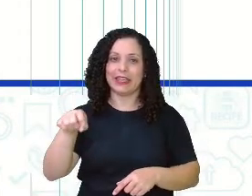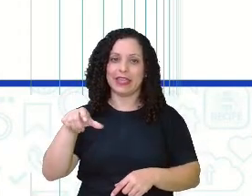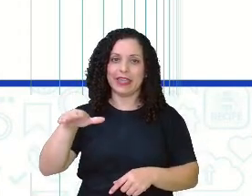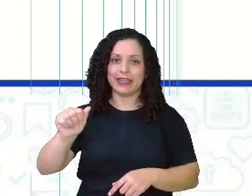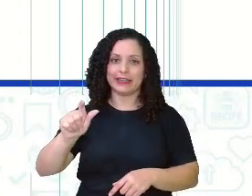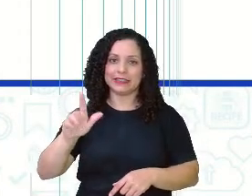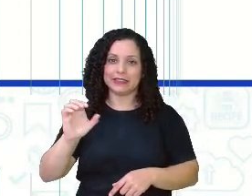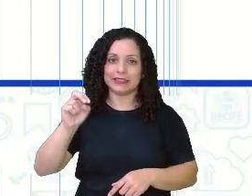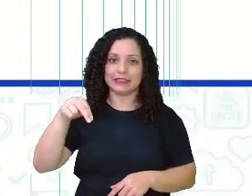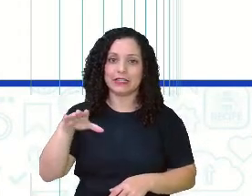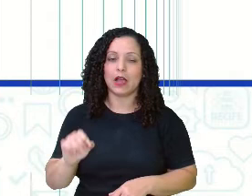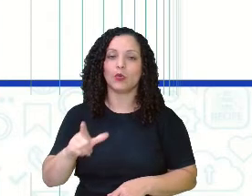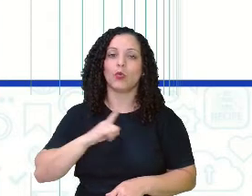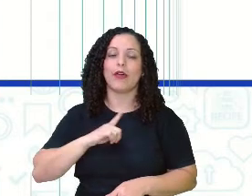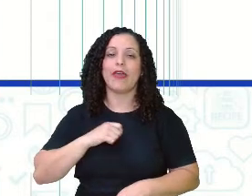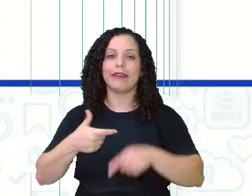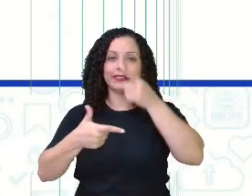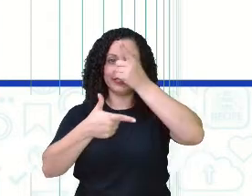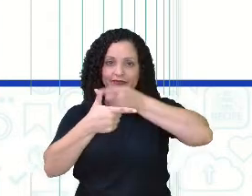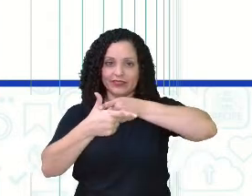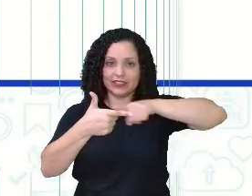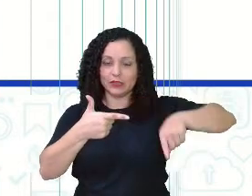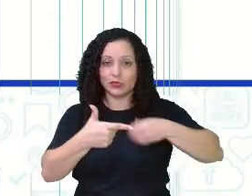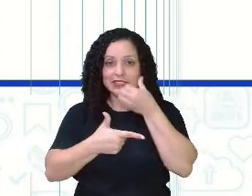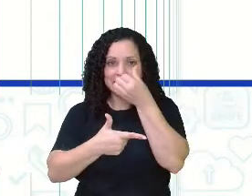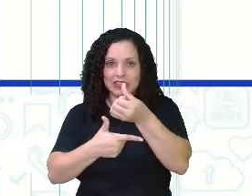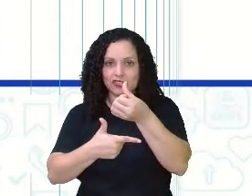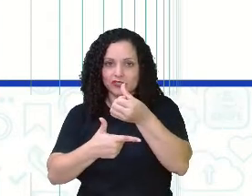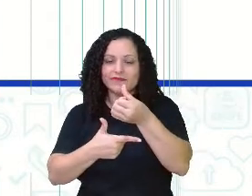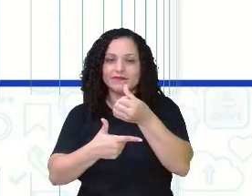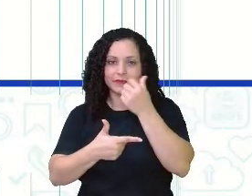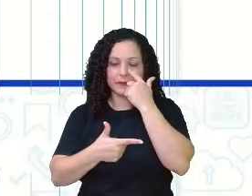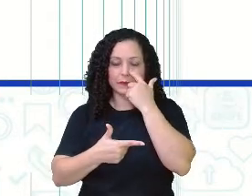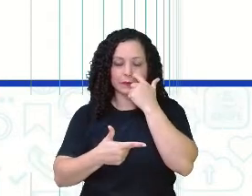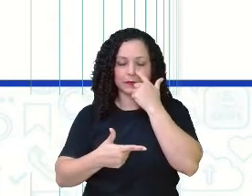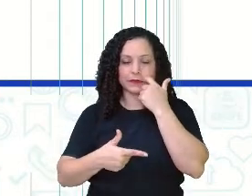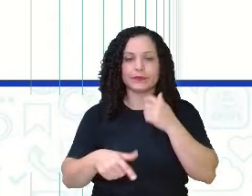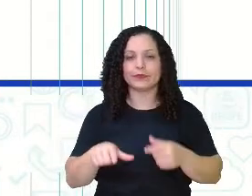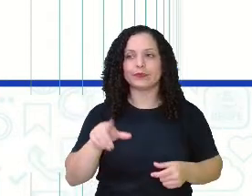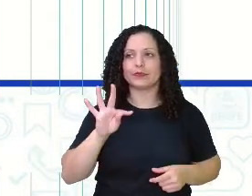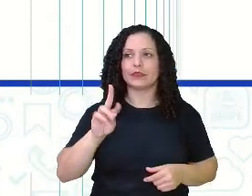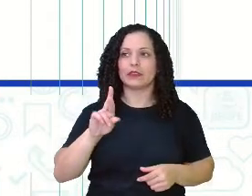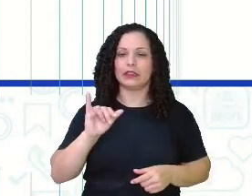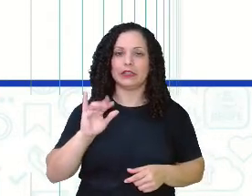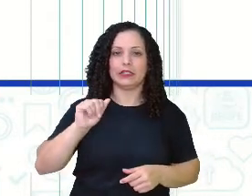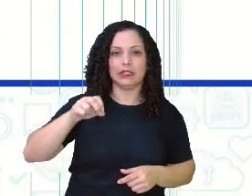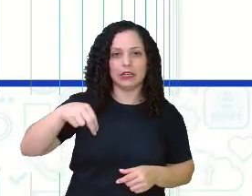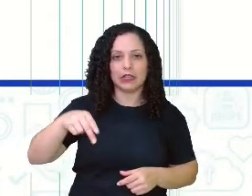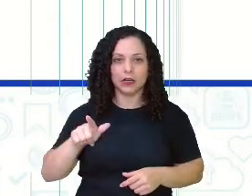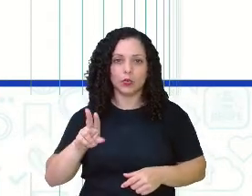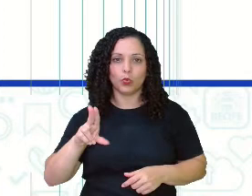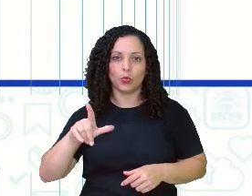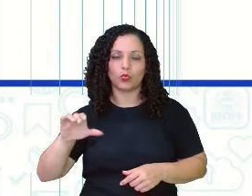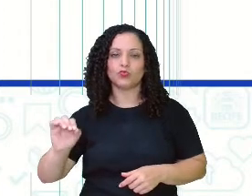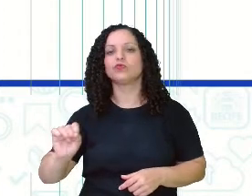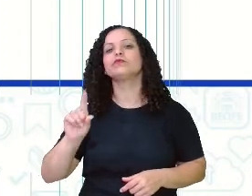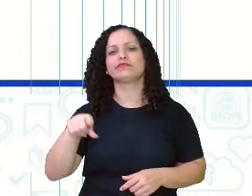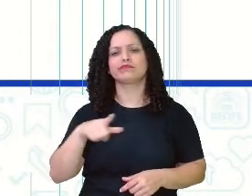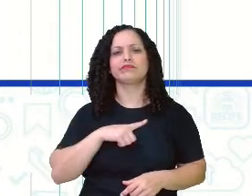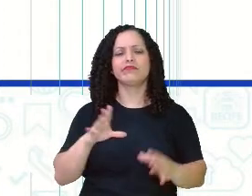é dividido em 6 triângulos equiláteros. E você calcula a área de um triângulo equilátero, que é L ao quadrado, raiz de 3 sobre